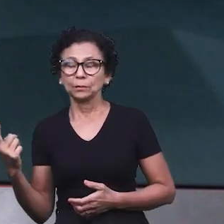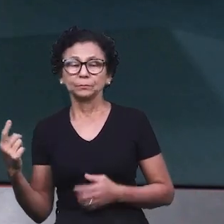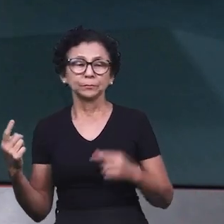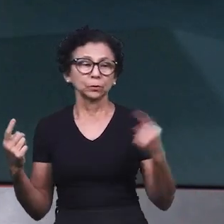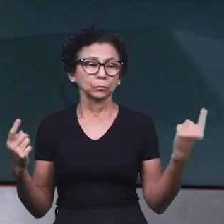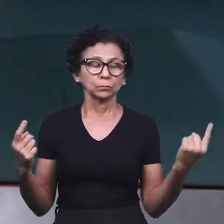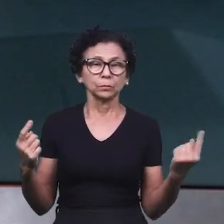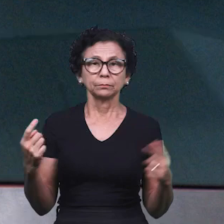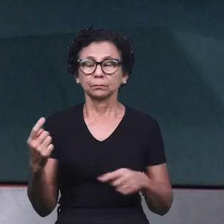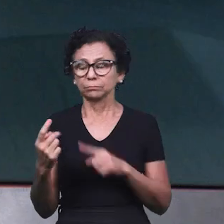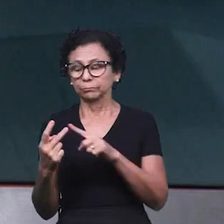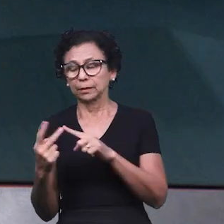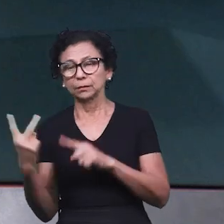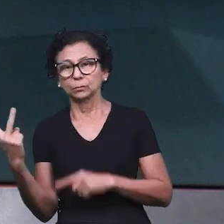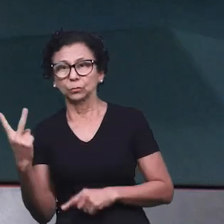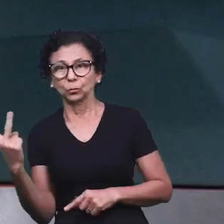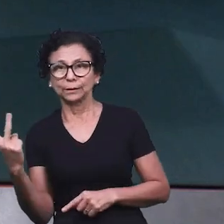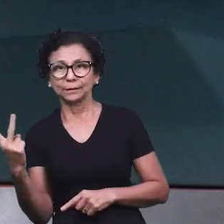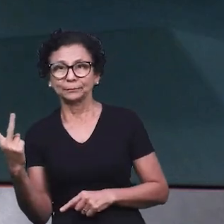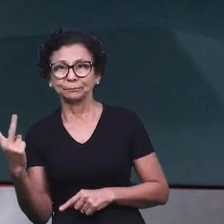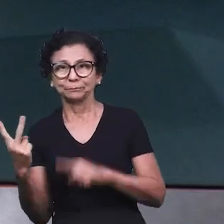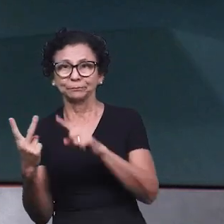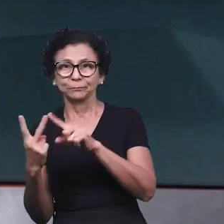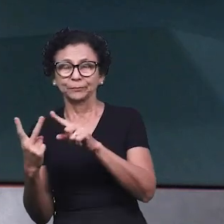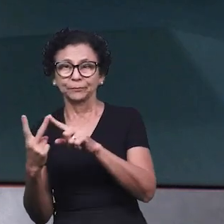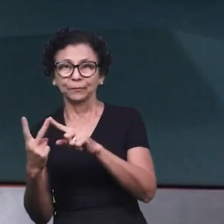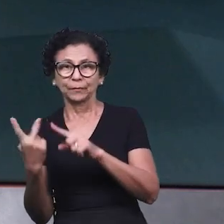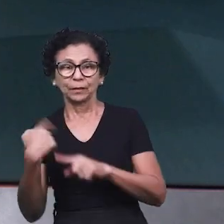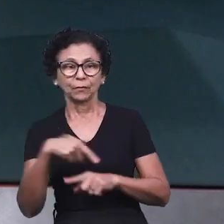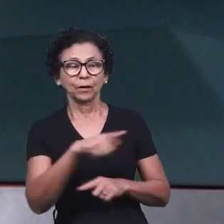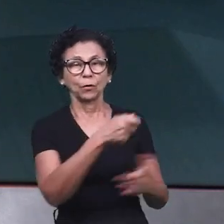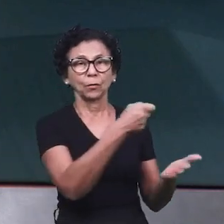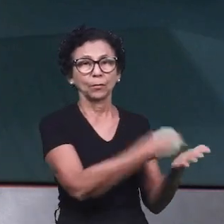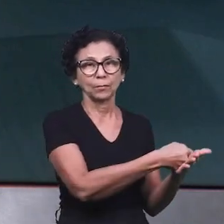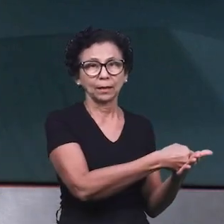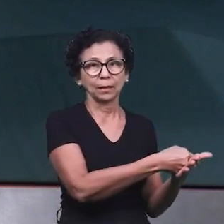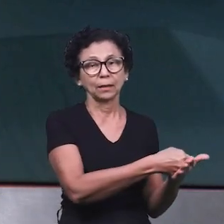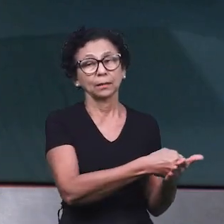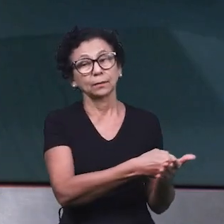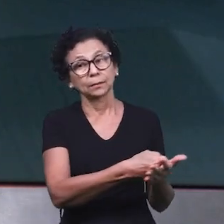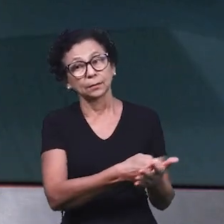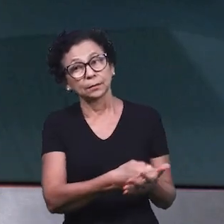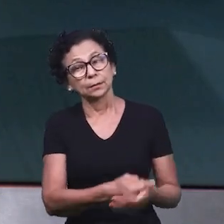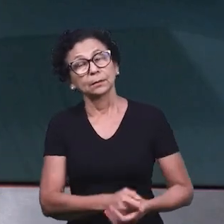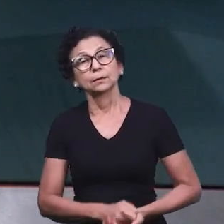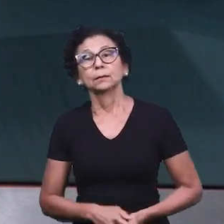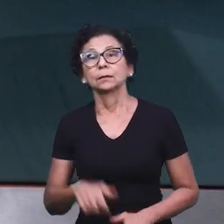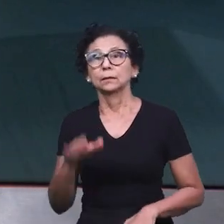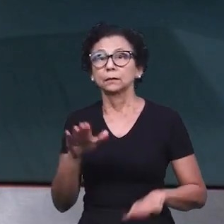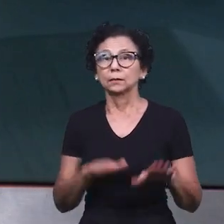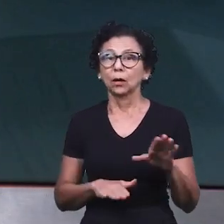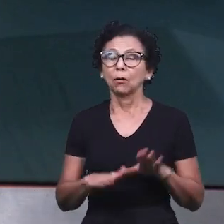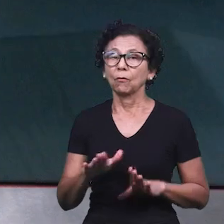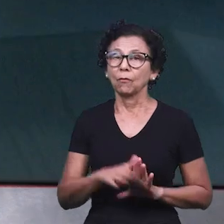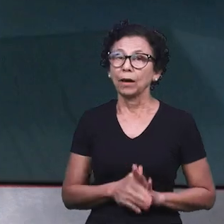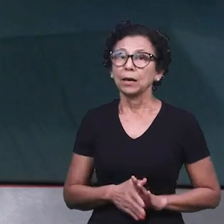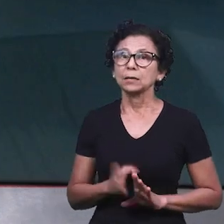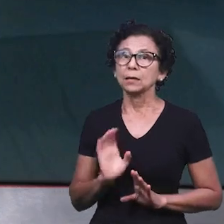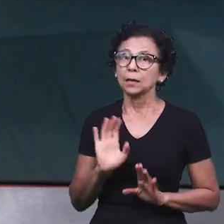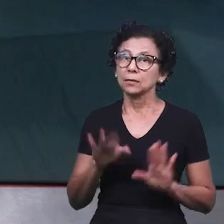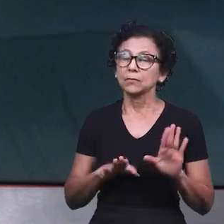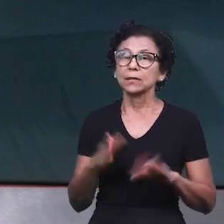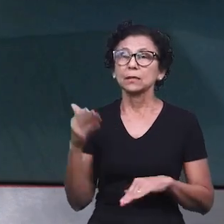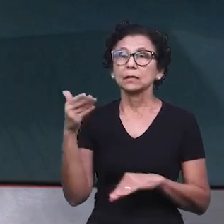além dessas empresas especializadas, pode-se até chegar a recorrer